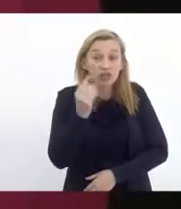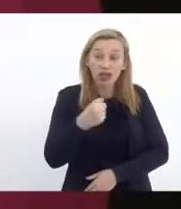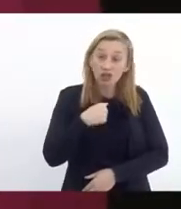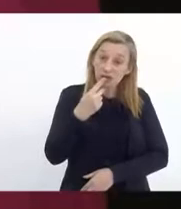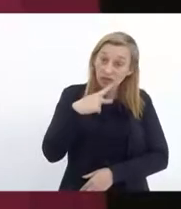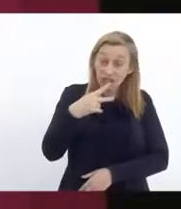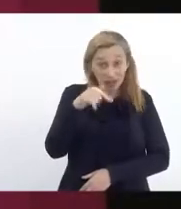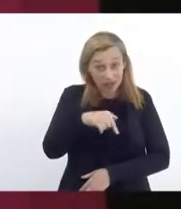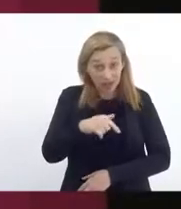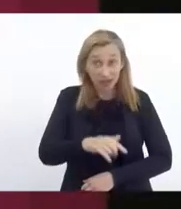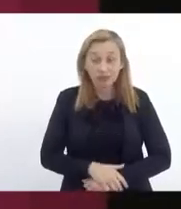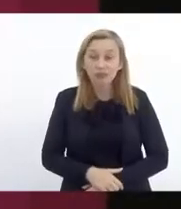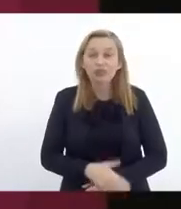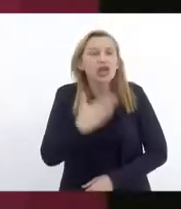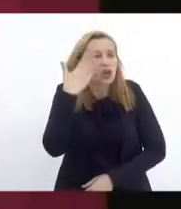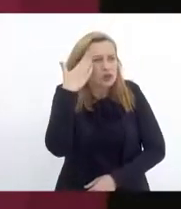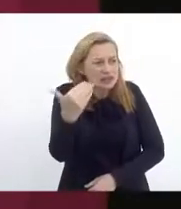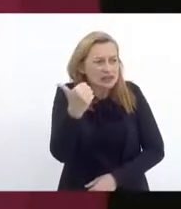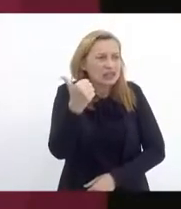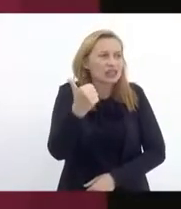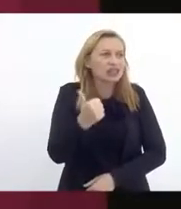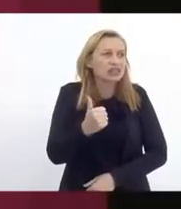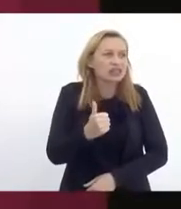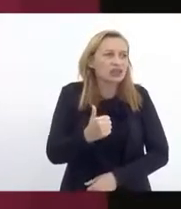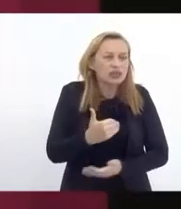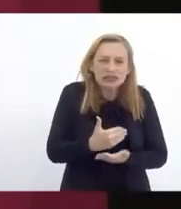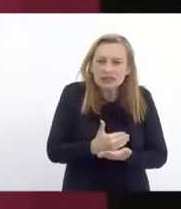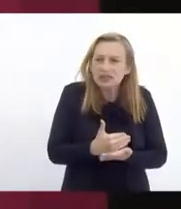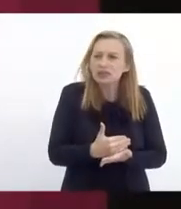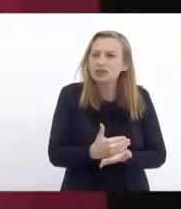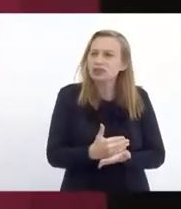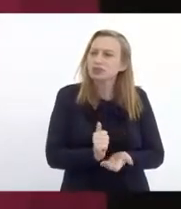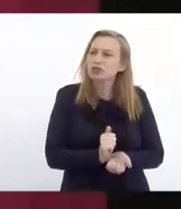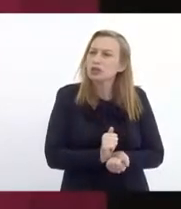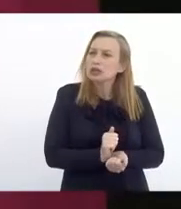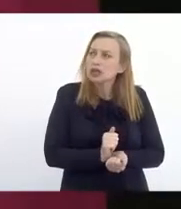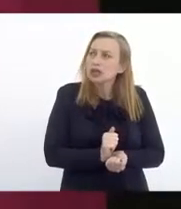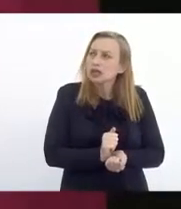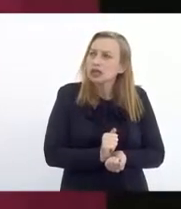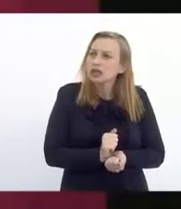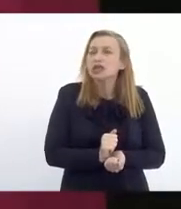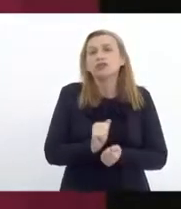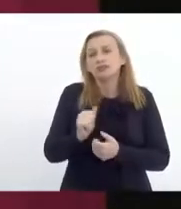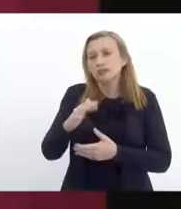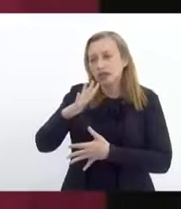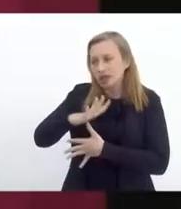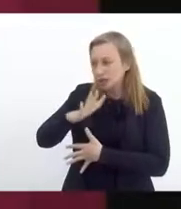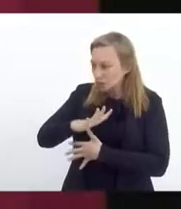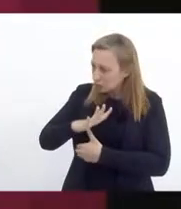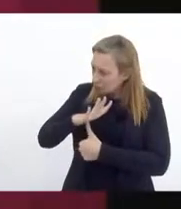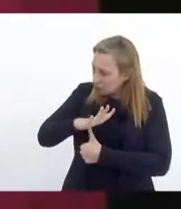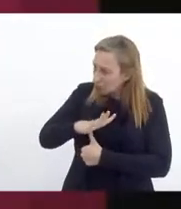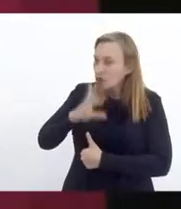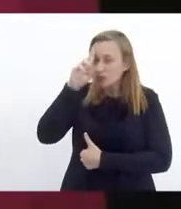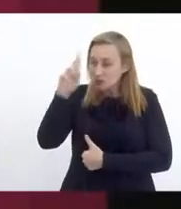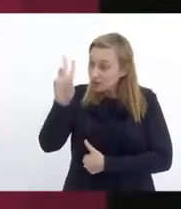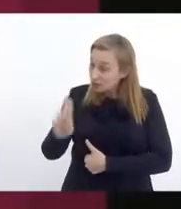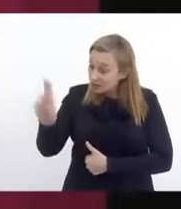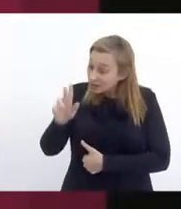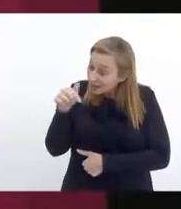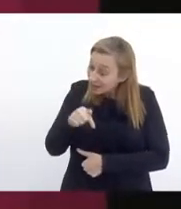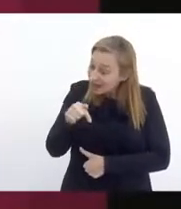aqui. Eu sei que é um preito que talvez, reitor, o senhor aqui da universidade